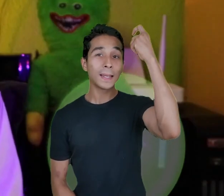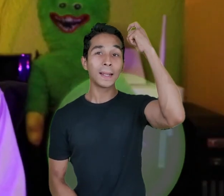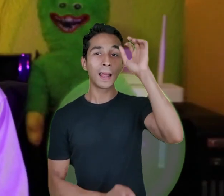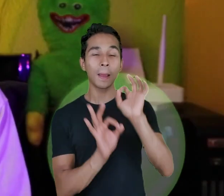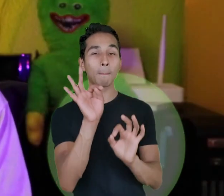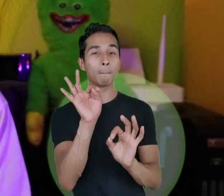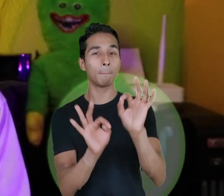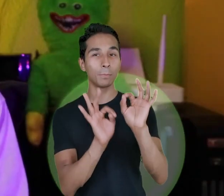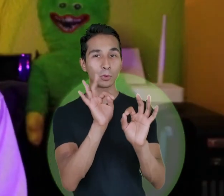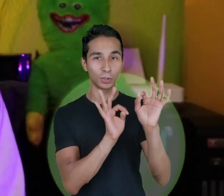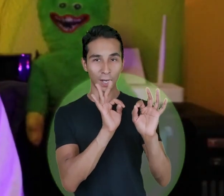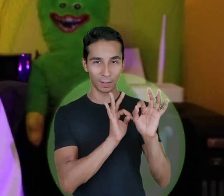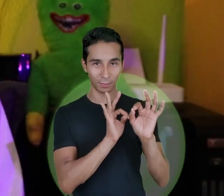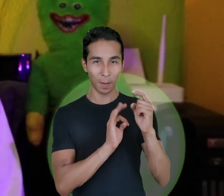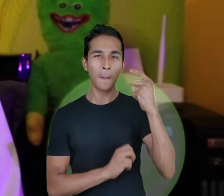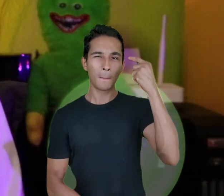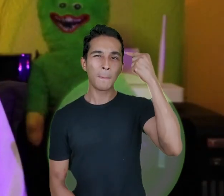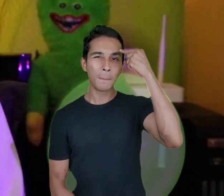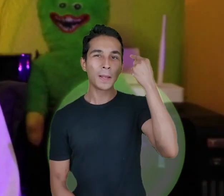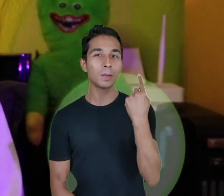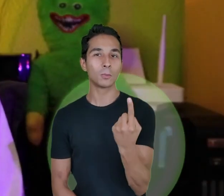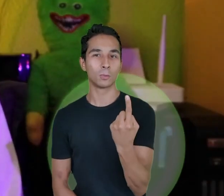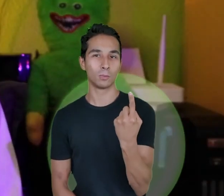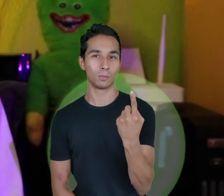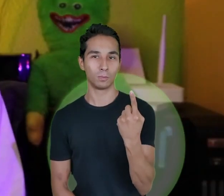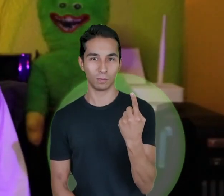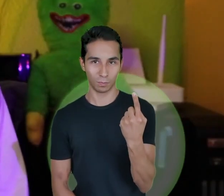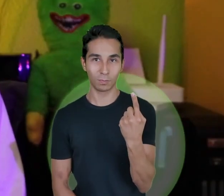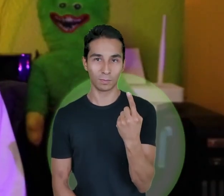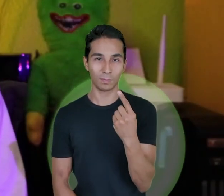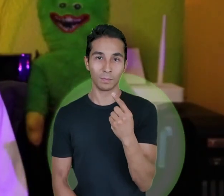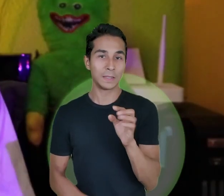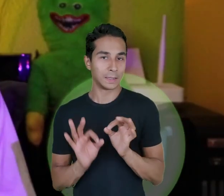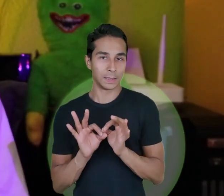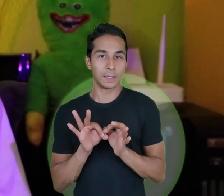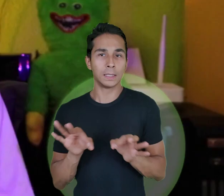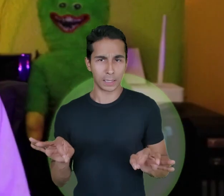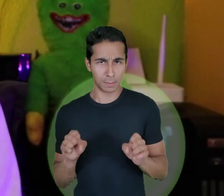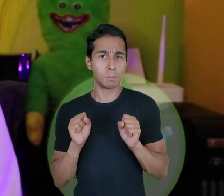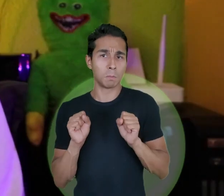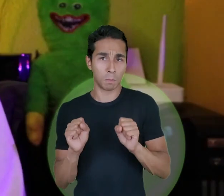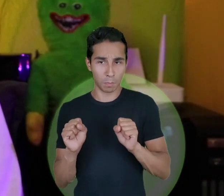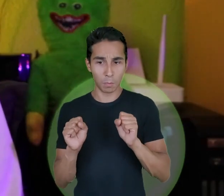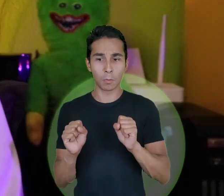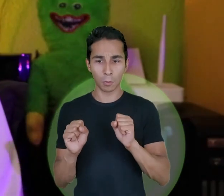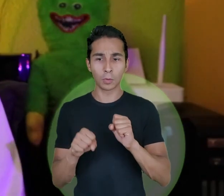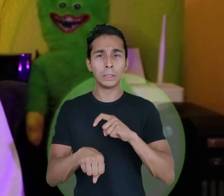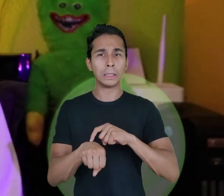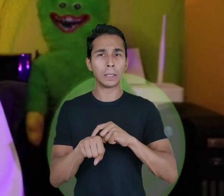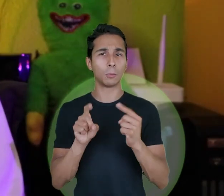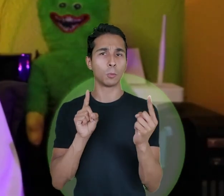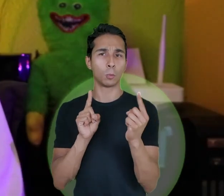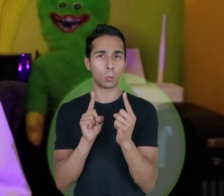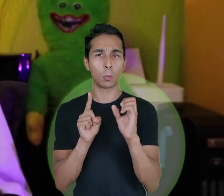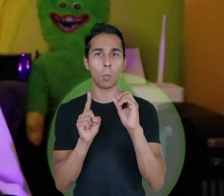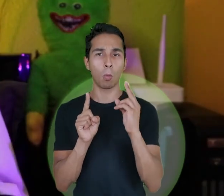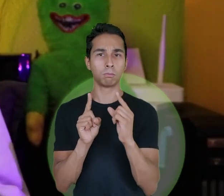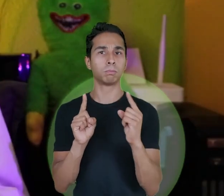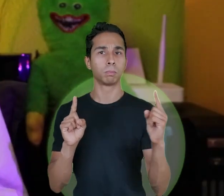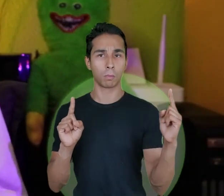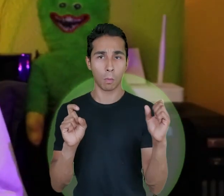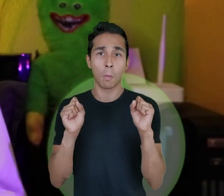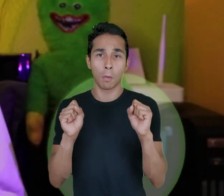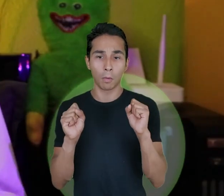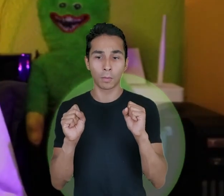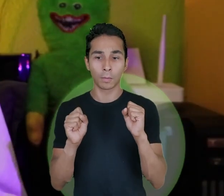que vocês queiram muito realizar. Algo aí, né, que vocês tenham uma aspiração. Pode ser uma coisa simples, né, de curto prazo agora, ou uma coisa mais longa. Mas pensa